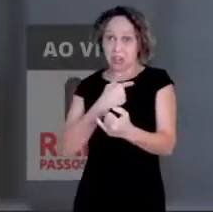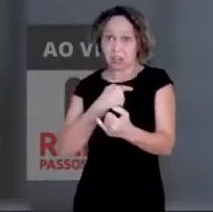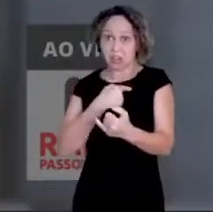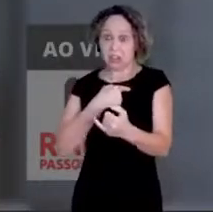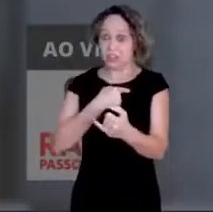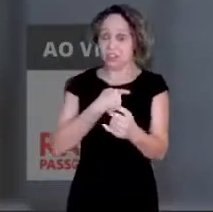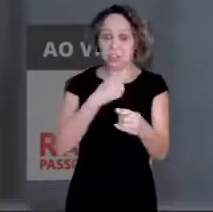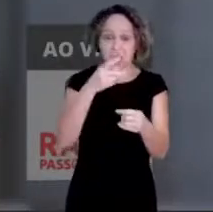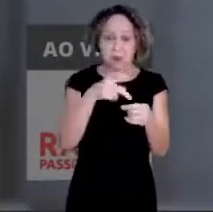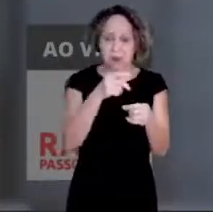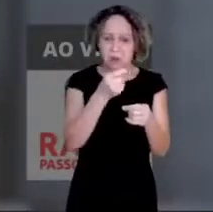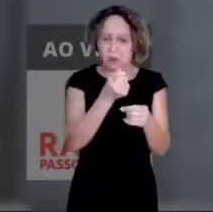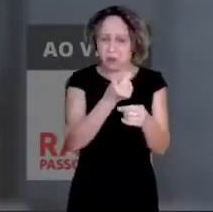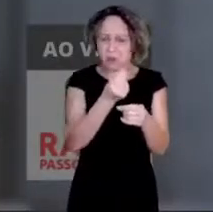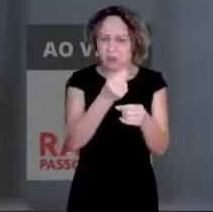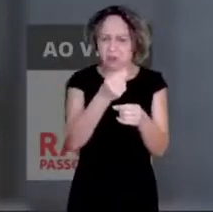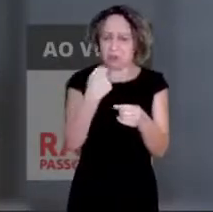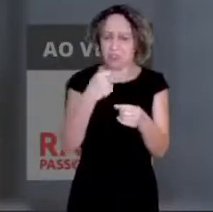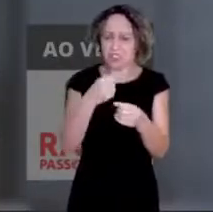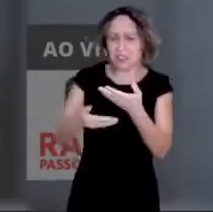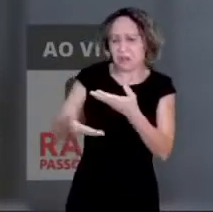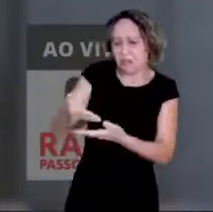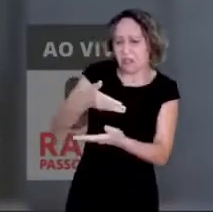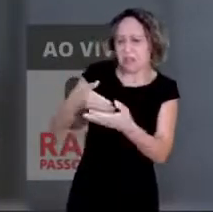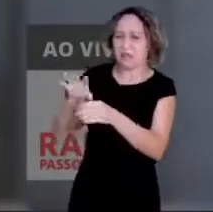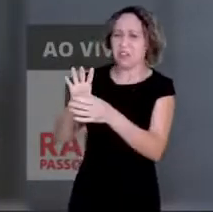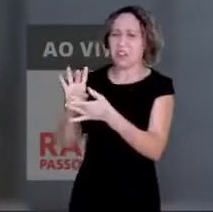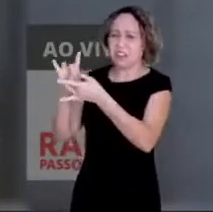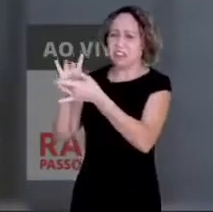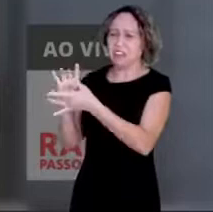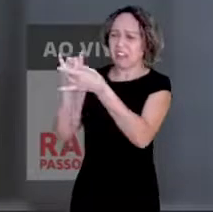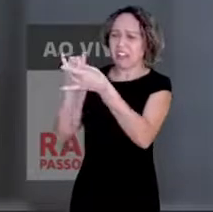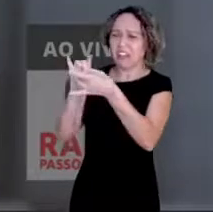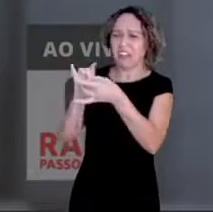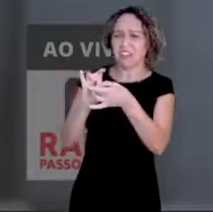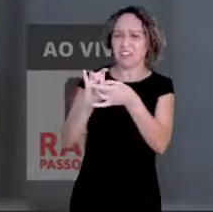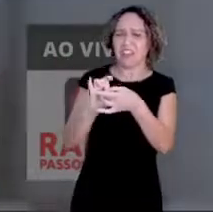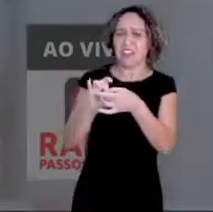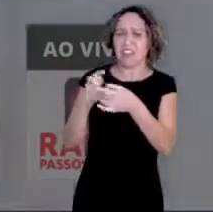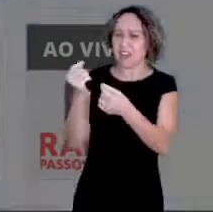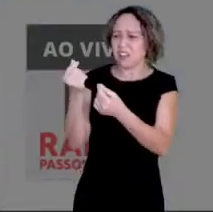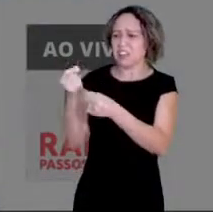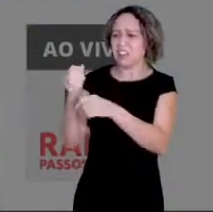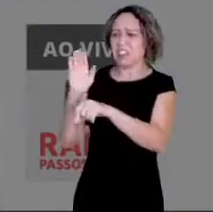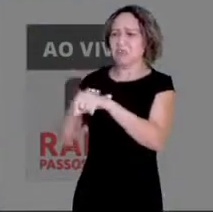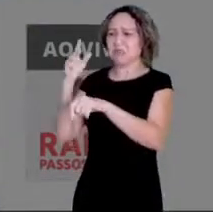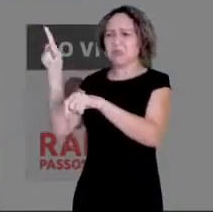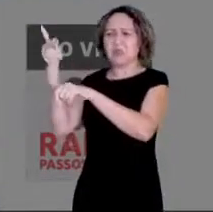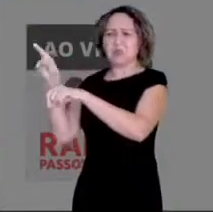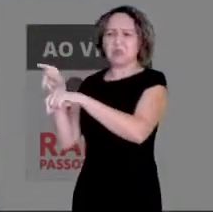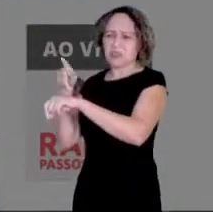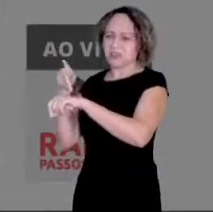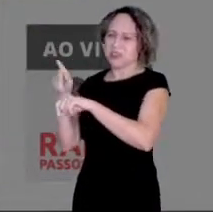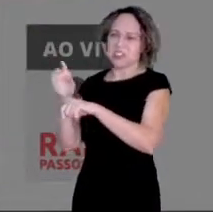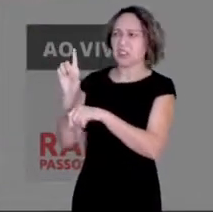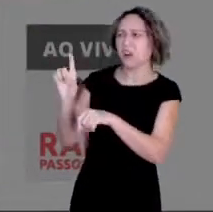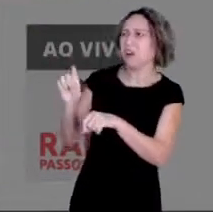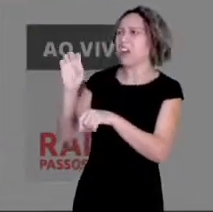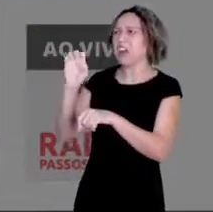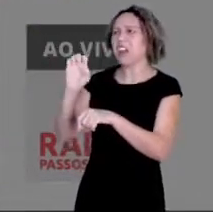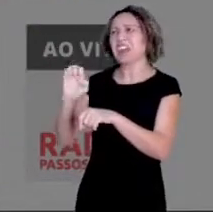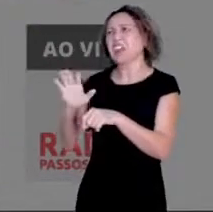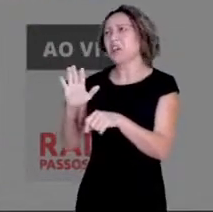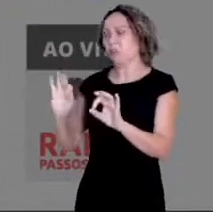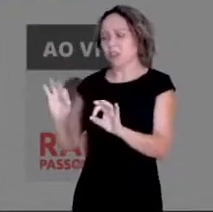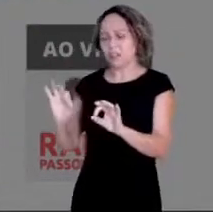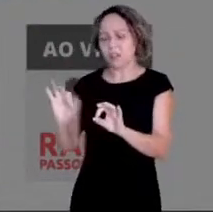pode admitir que aconteça. Por isso eu tenho dito para todo mundo escutar, sabe, de que se a gente